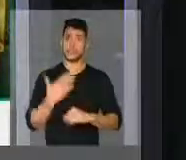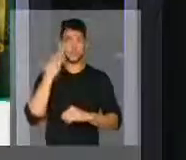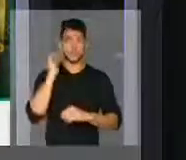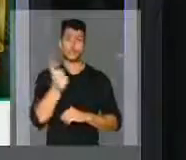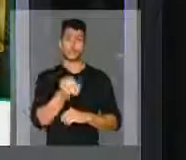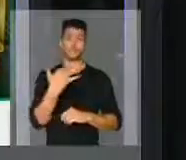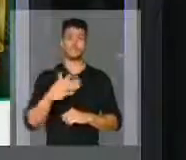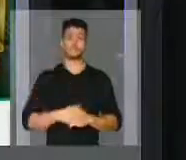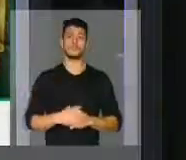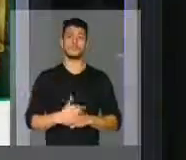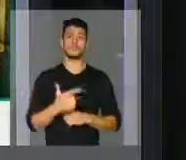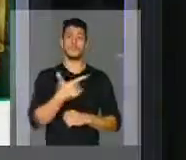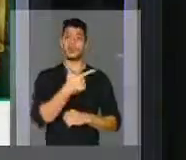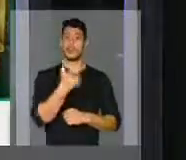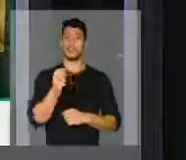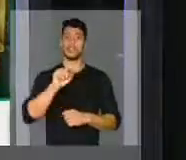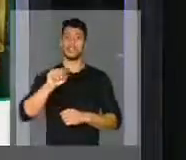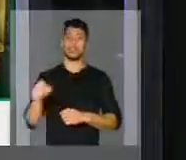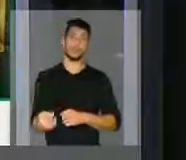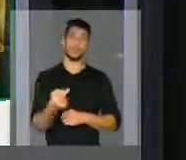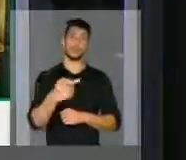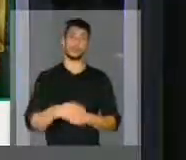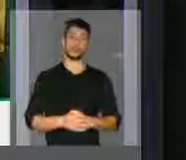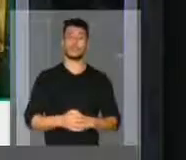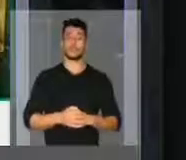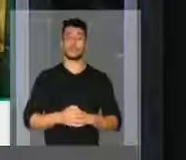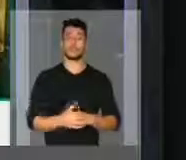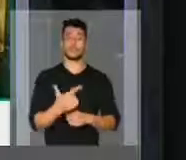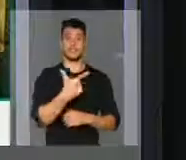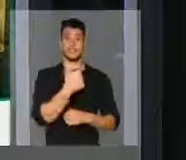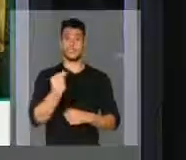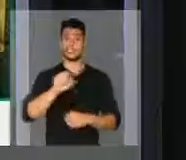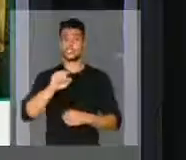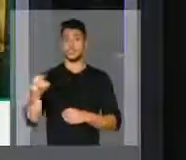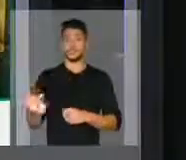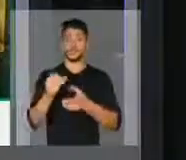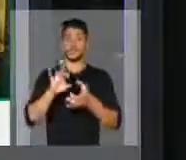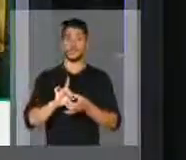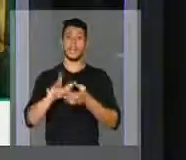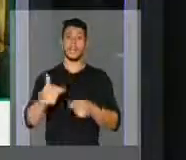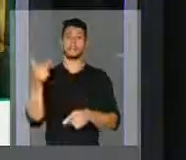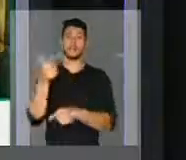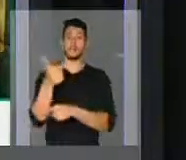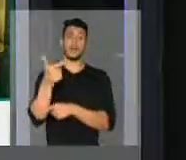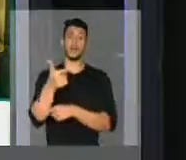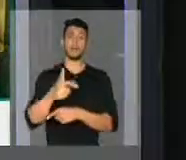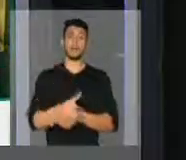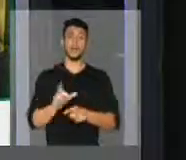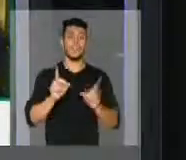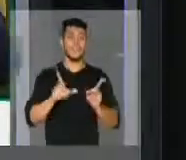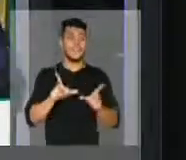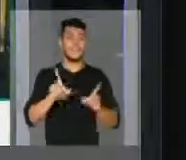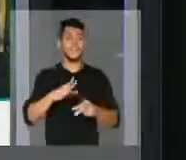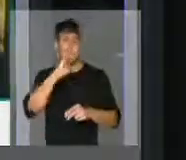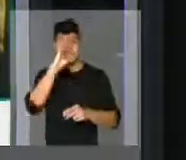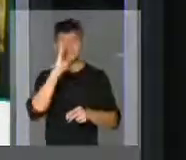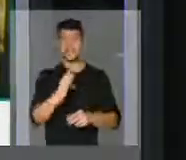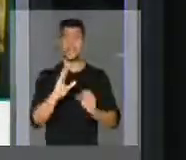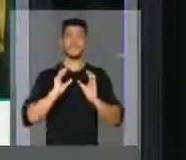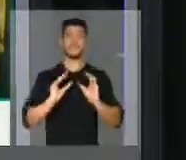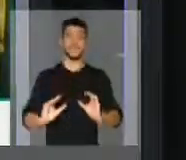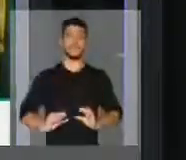Não passou de 20 mil. 20 mil portes de armas. Venda de armas direta ao cidadão,